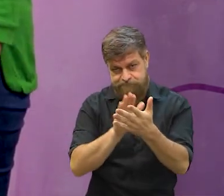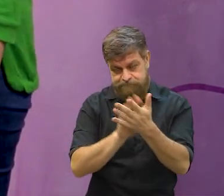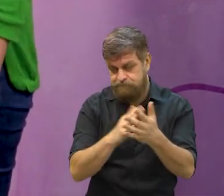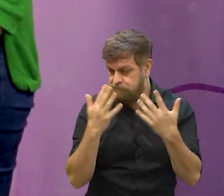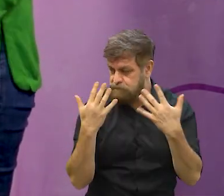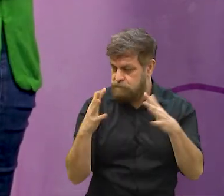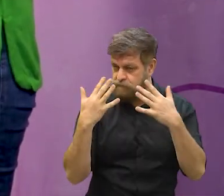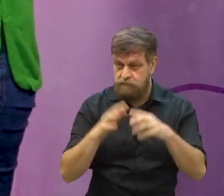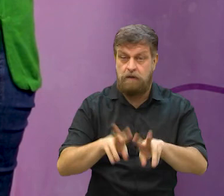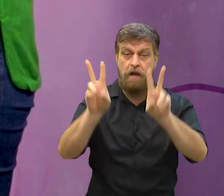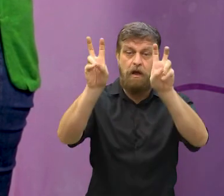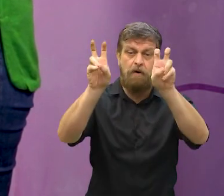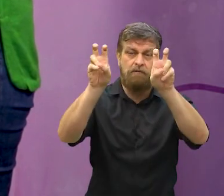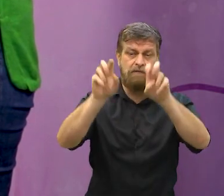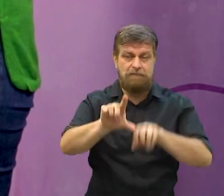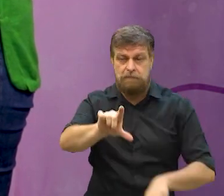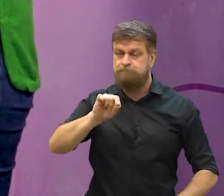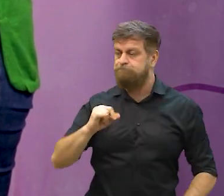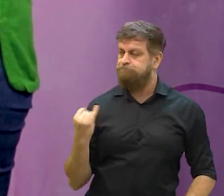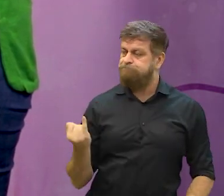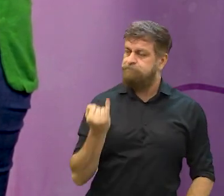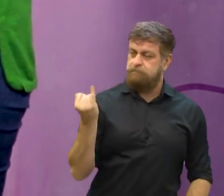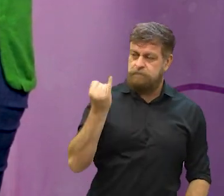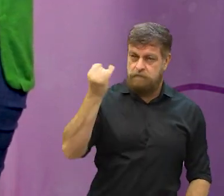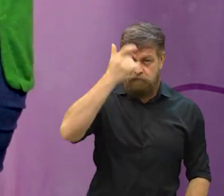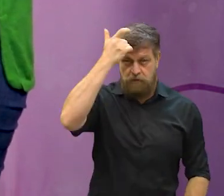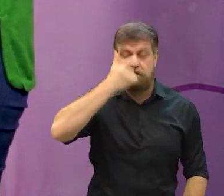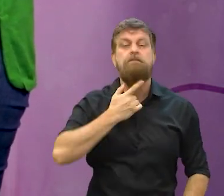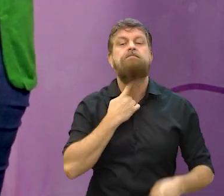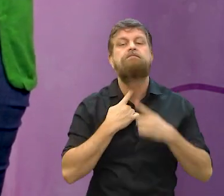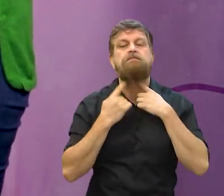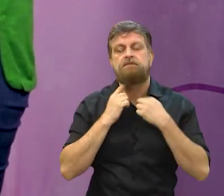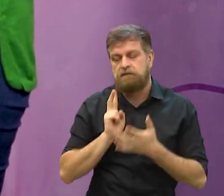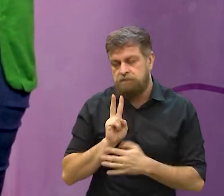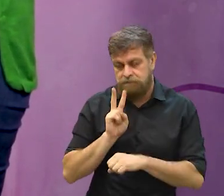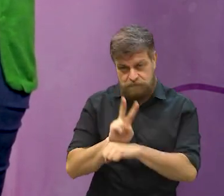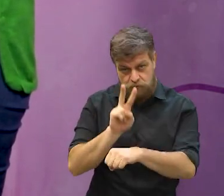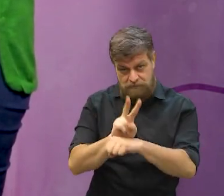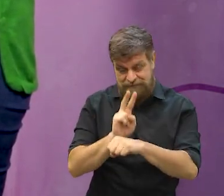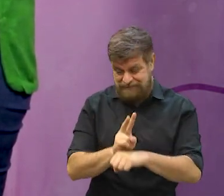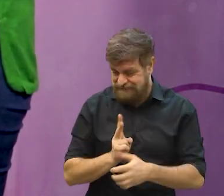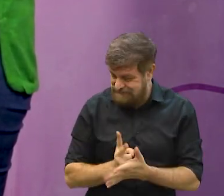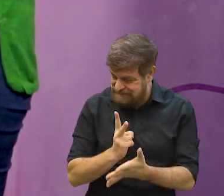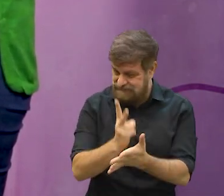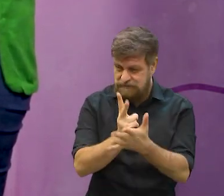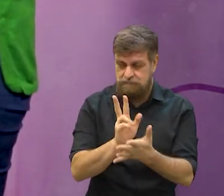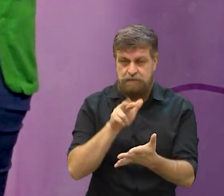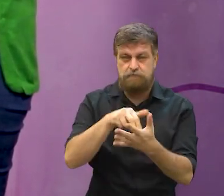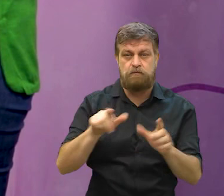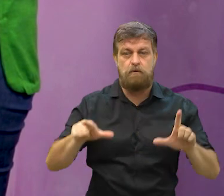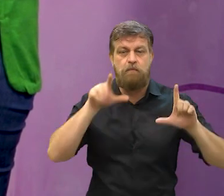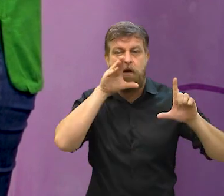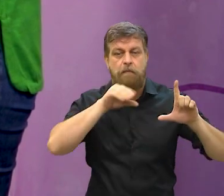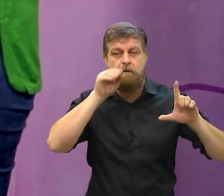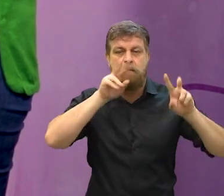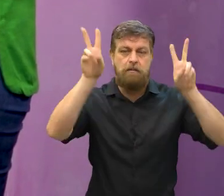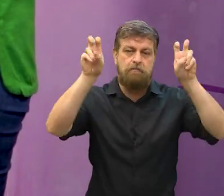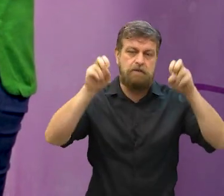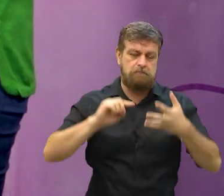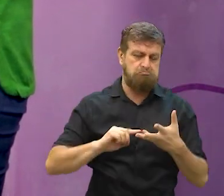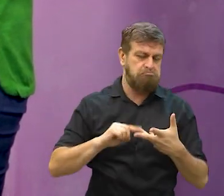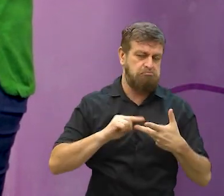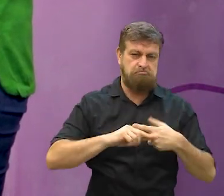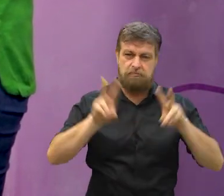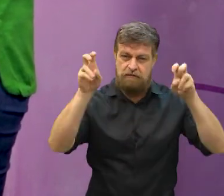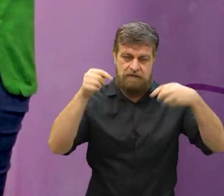de novo pela escolha do tema e estou à disposição sempre que vocês quiserem para falarmos sobre esse